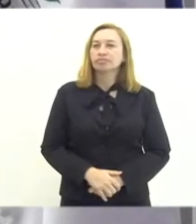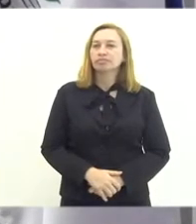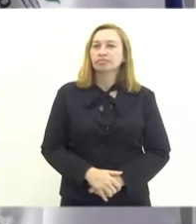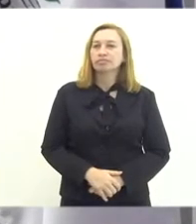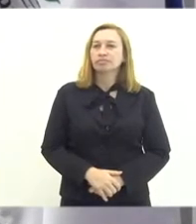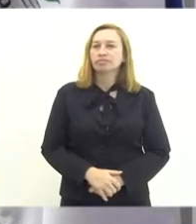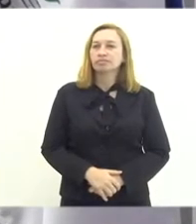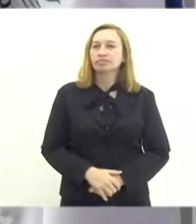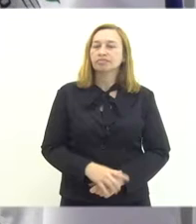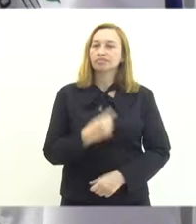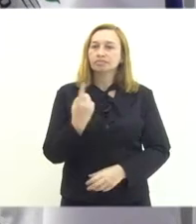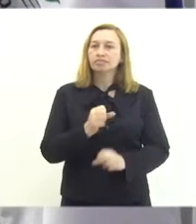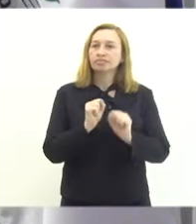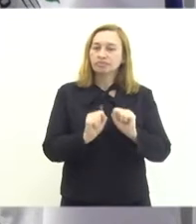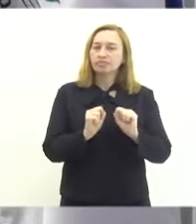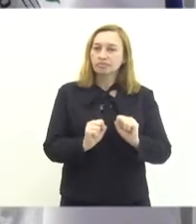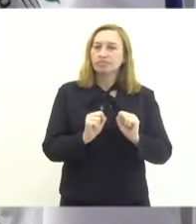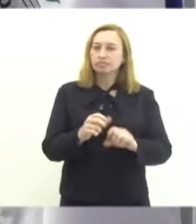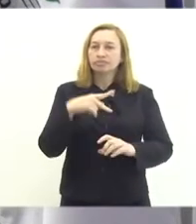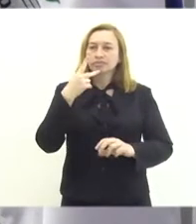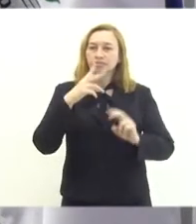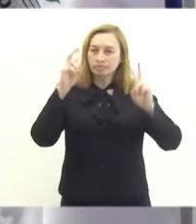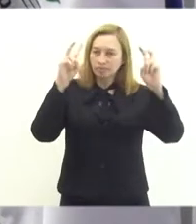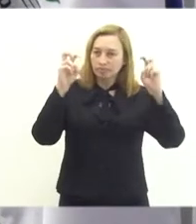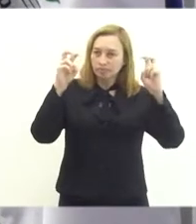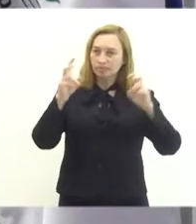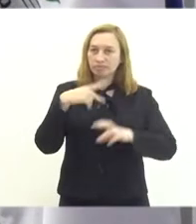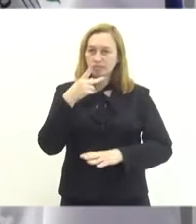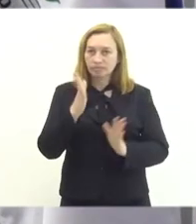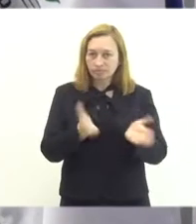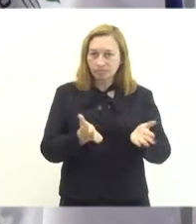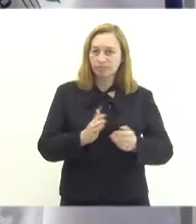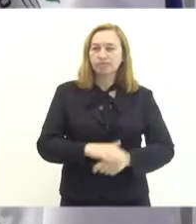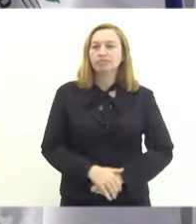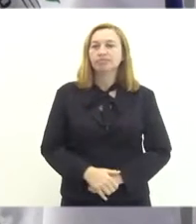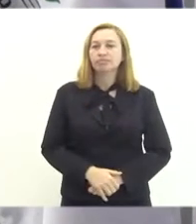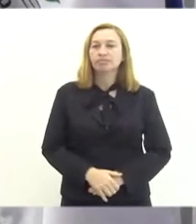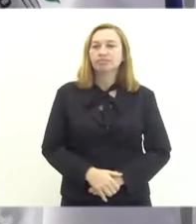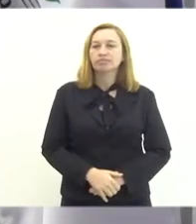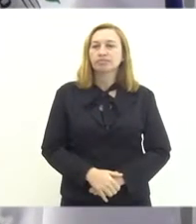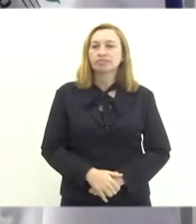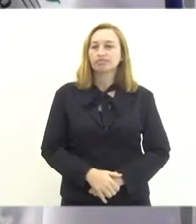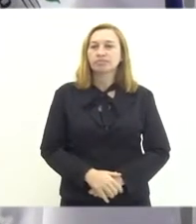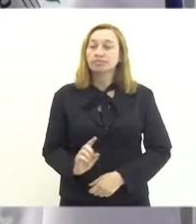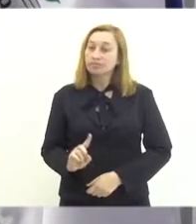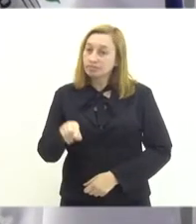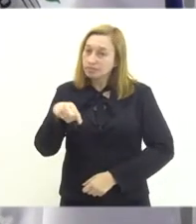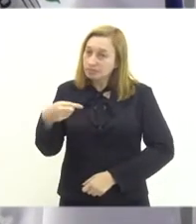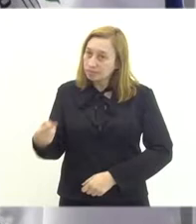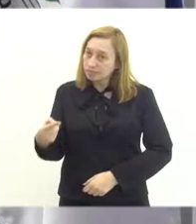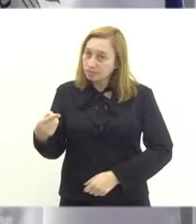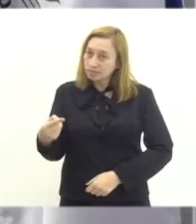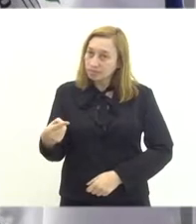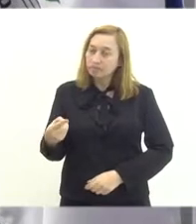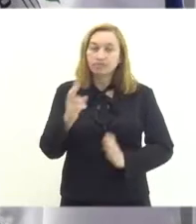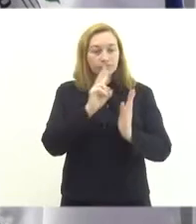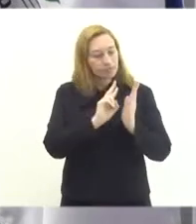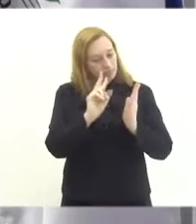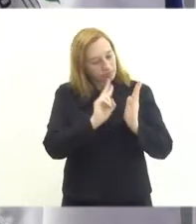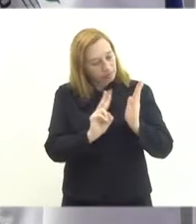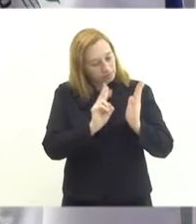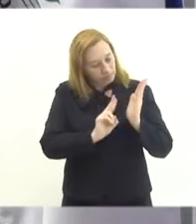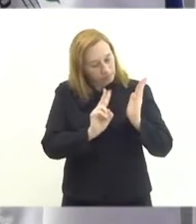e até para que a gente possa engrossar um pouco tema que nós vamos abordar hoje E aí logo após a leitura